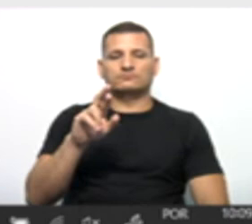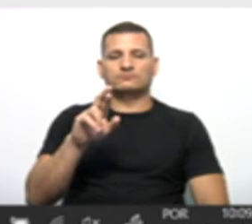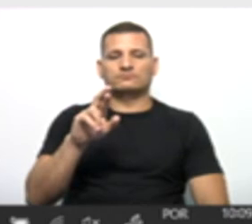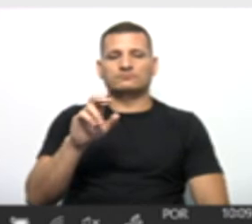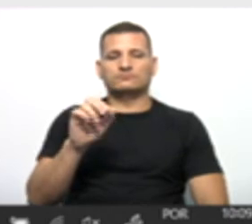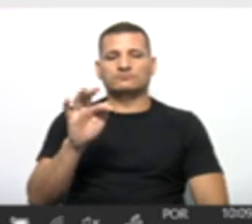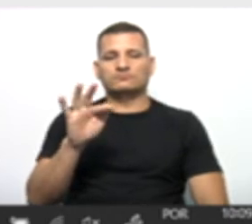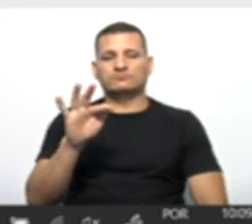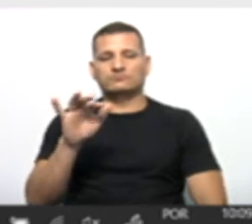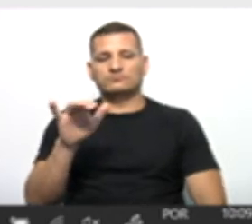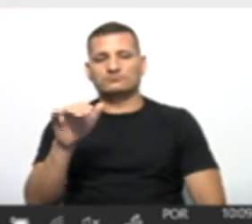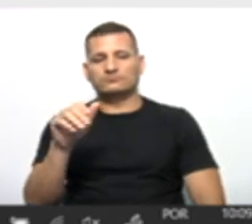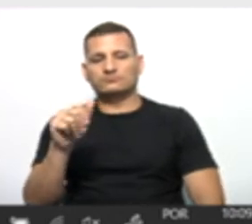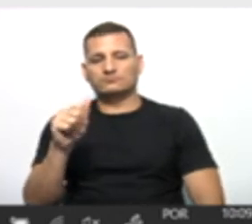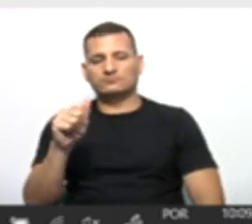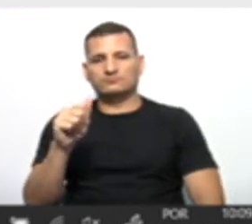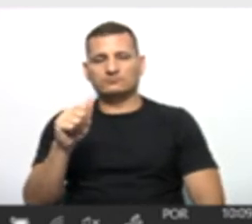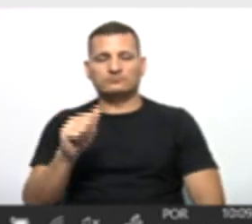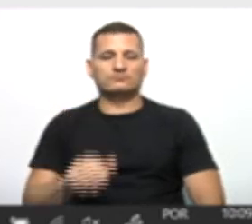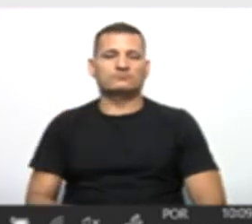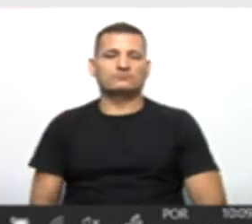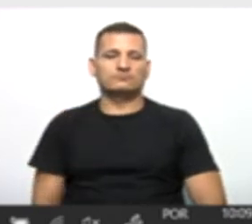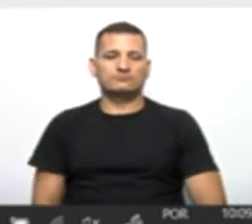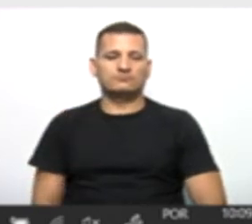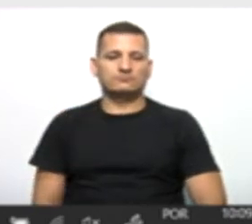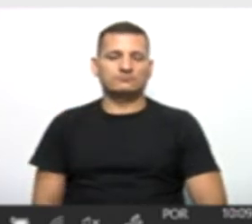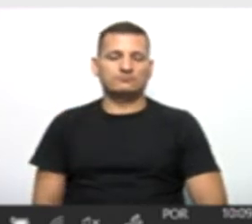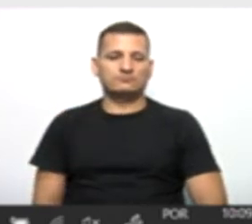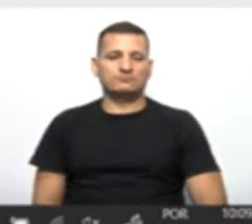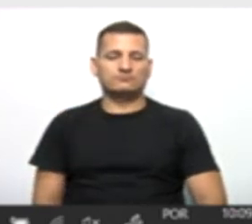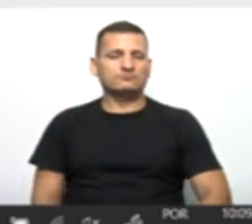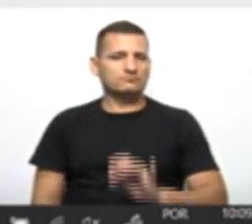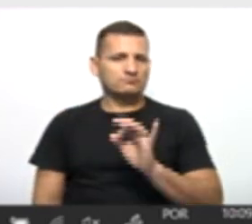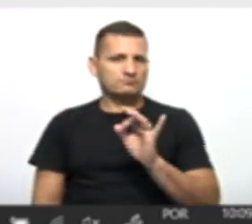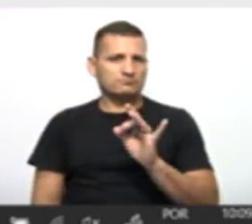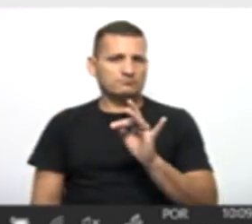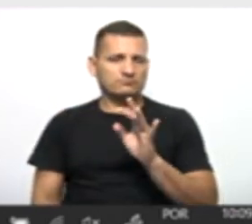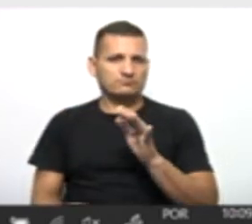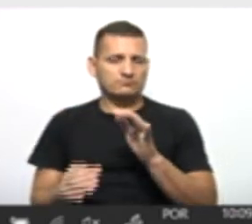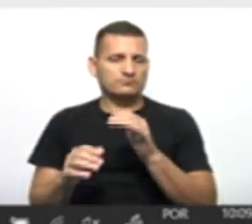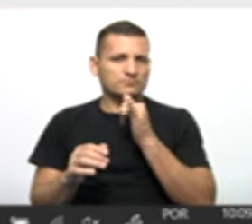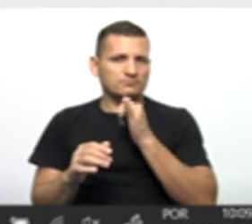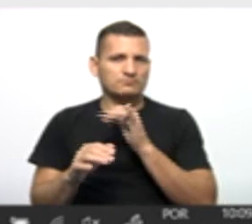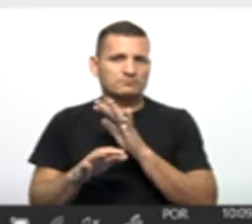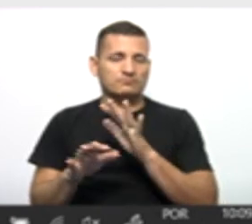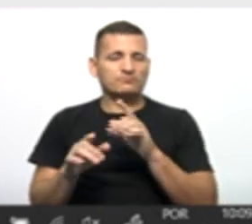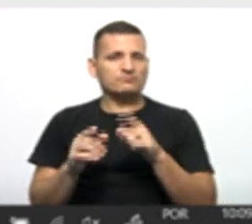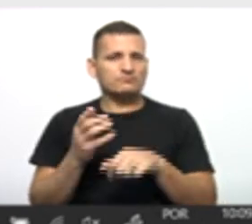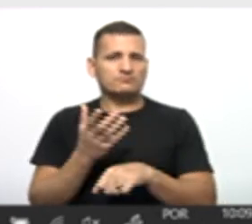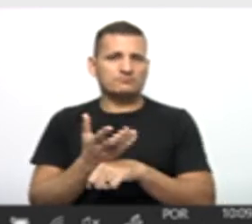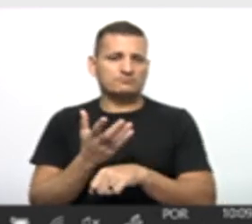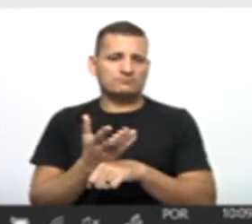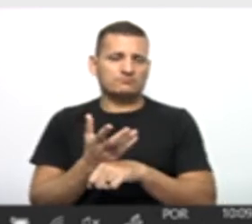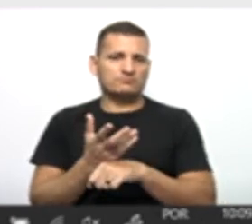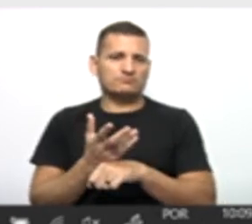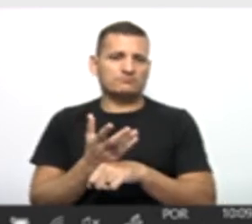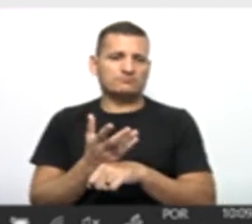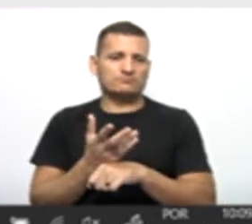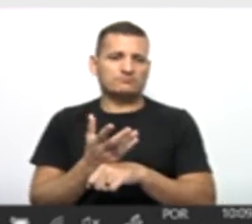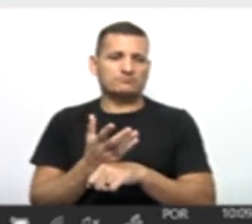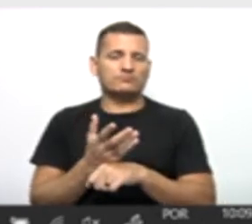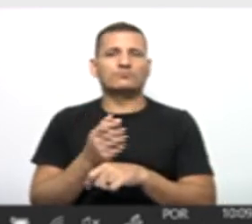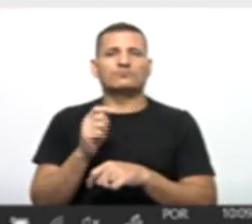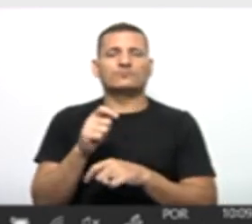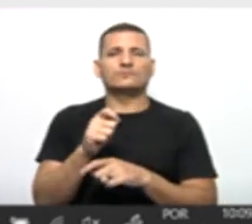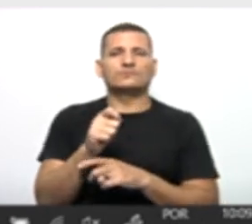funciona o autoincremento. Mas normalmente, como é uma coisa que envolve disciplinas, você pode colocar como a identificação, como a